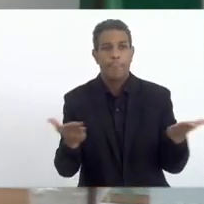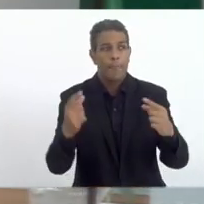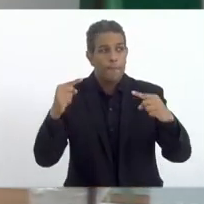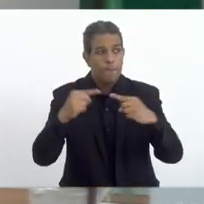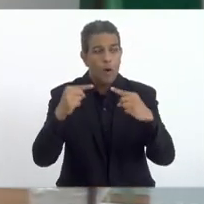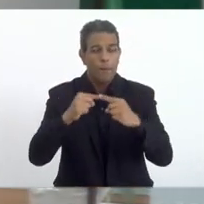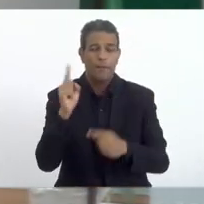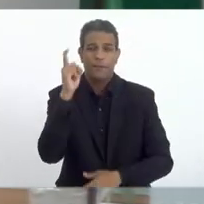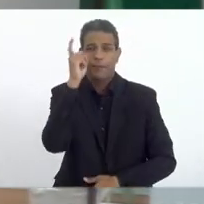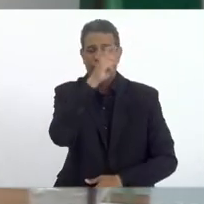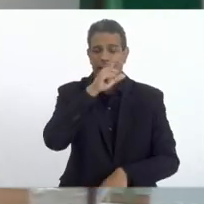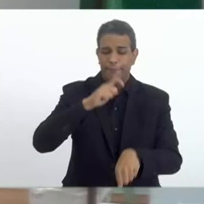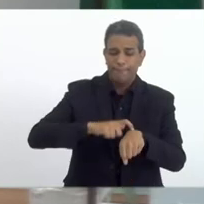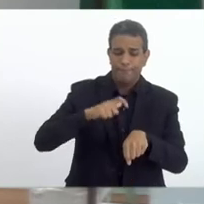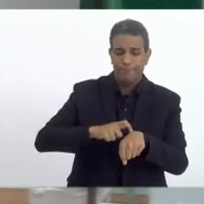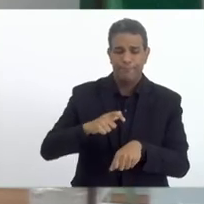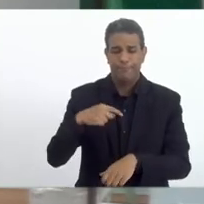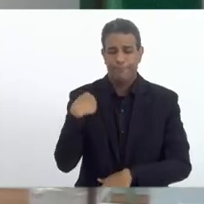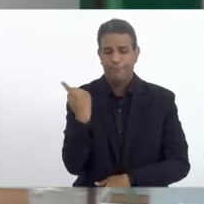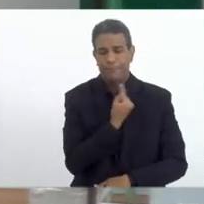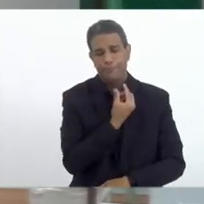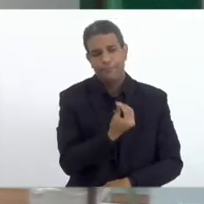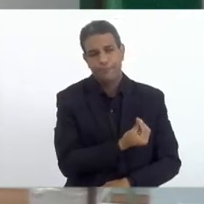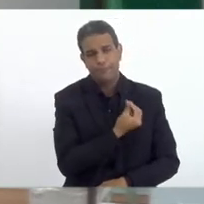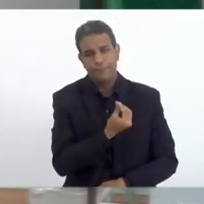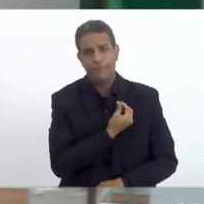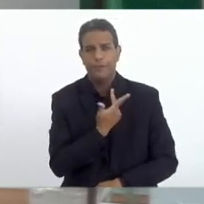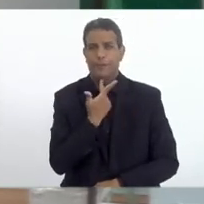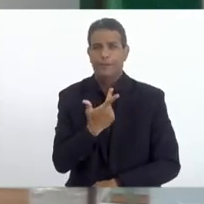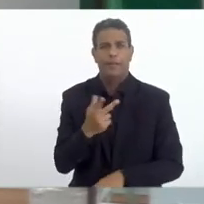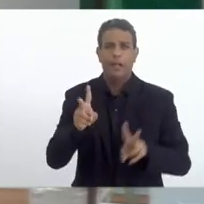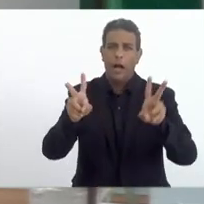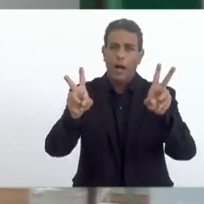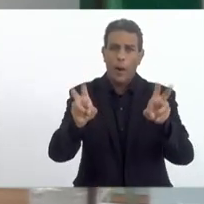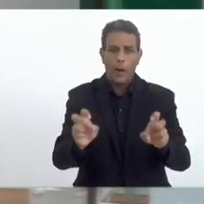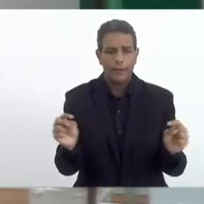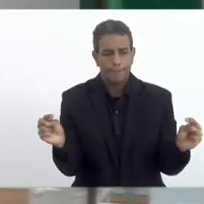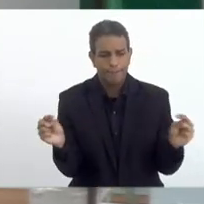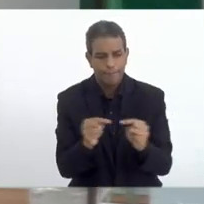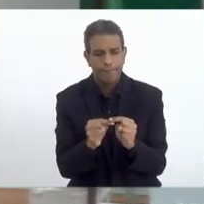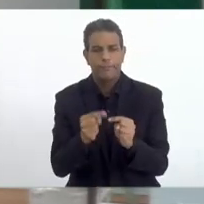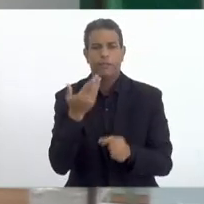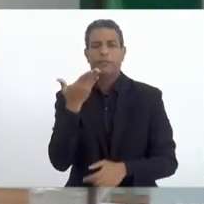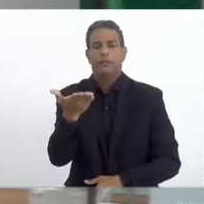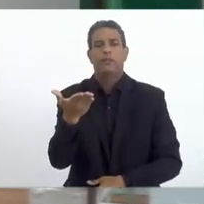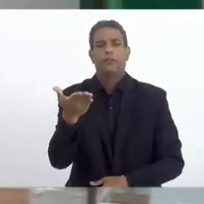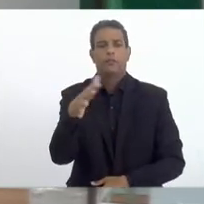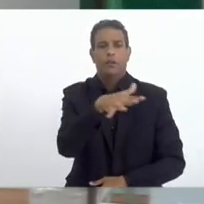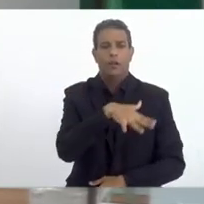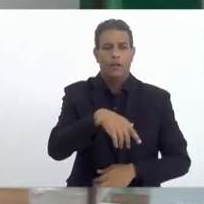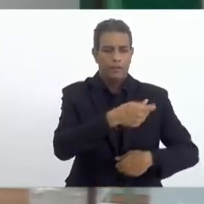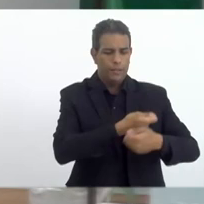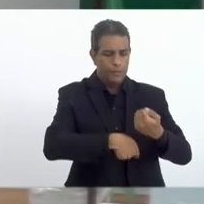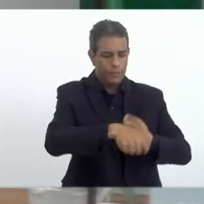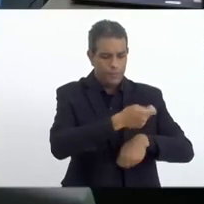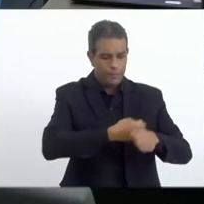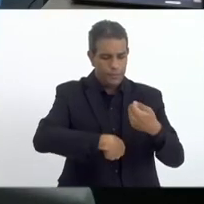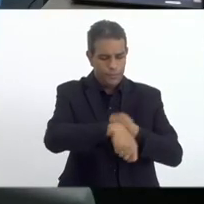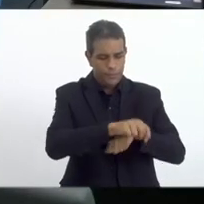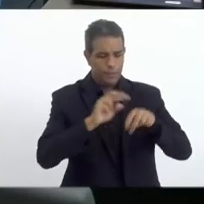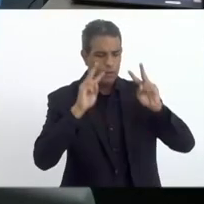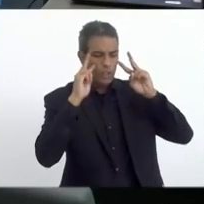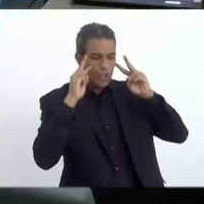fiscal. Não vou fazer uma aberração aqui, senão o Bruno, que é economista, vai